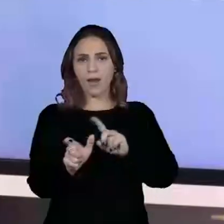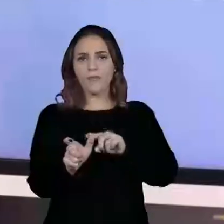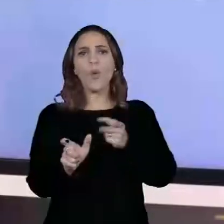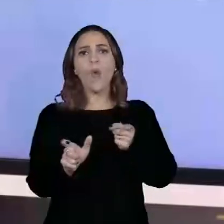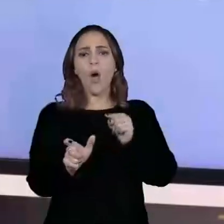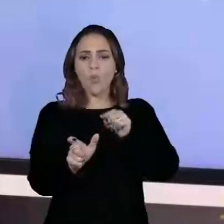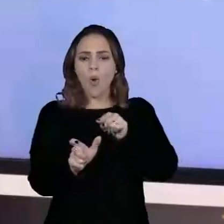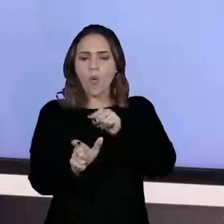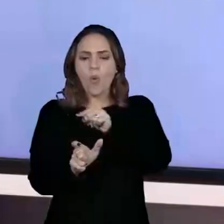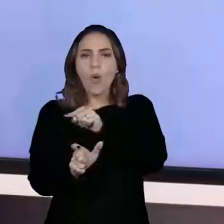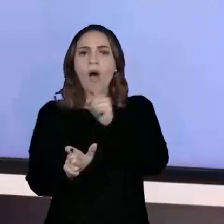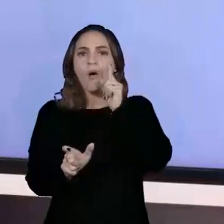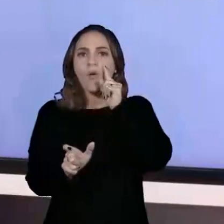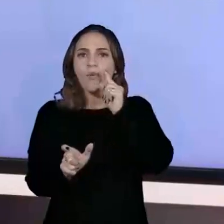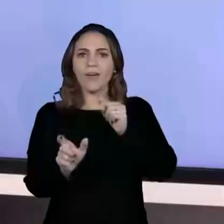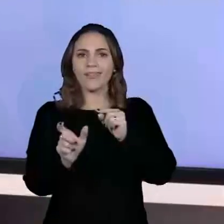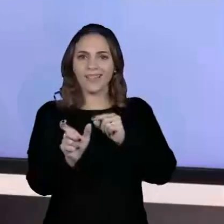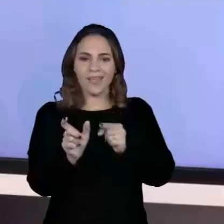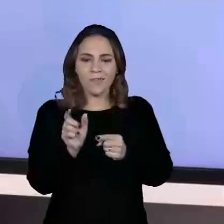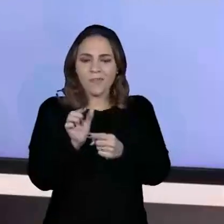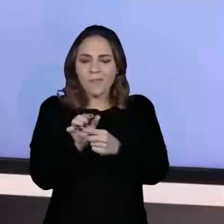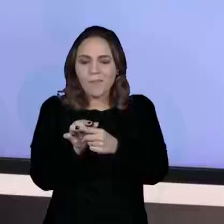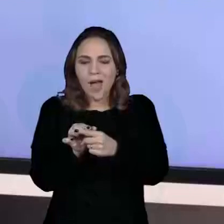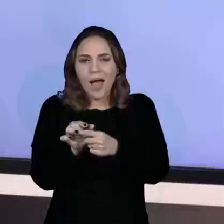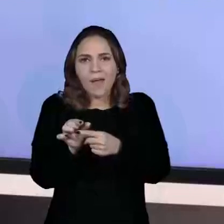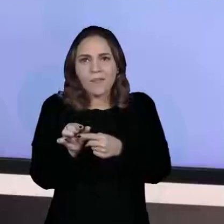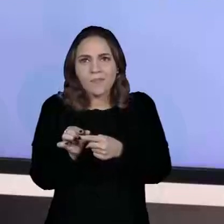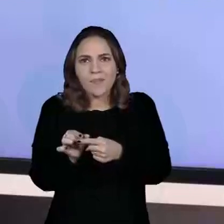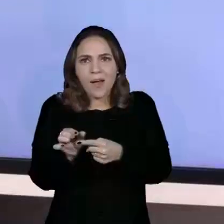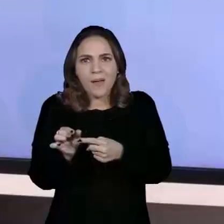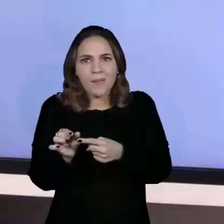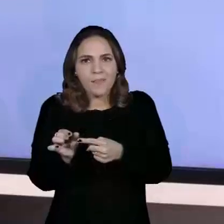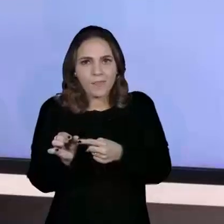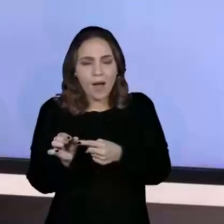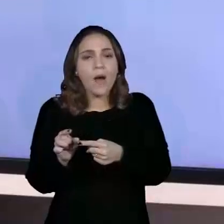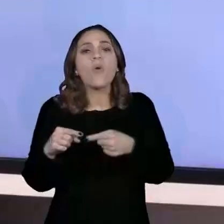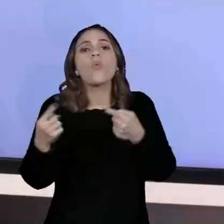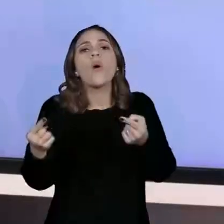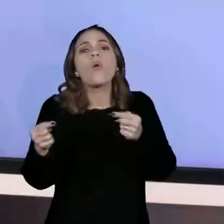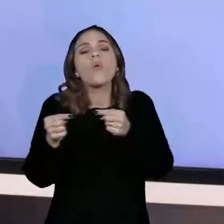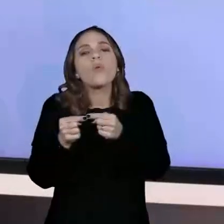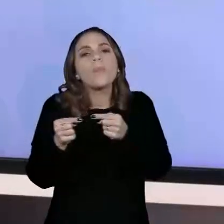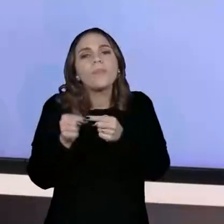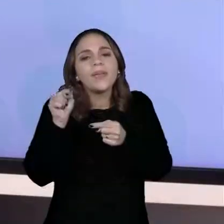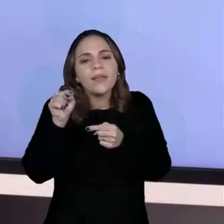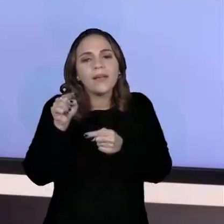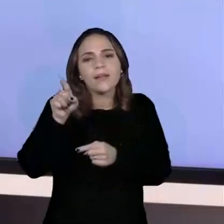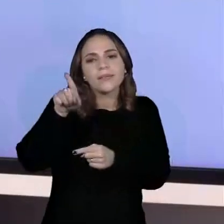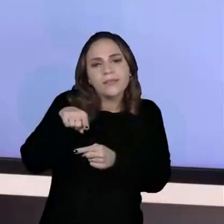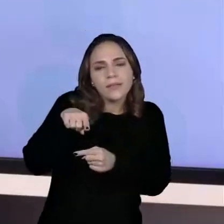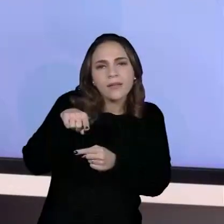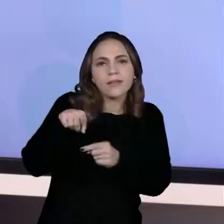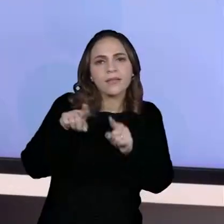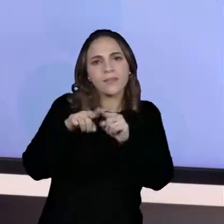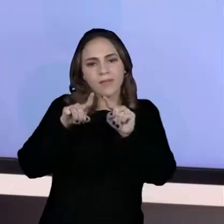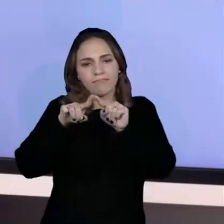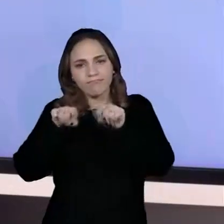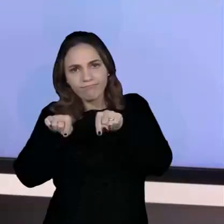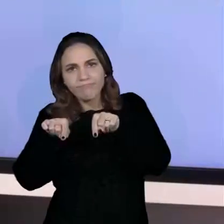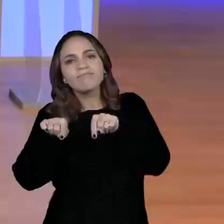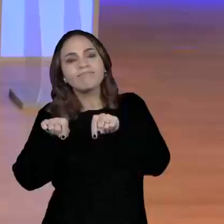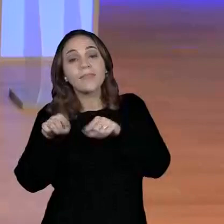correta a ser acentuada e agora nós começamos a nos aprofundar sobre regras para acentuarmos bem as